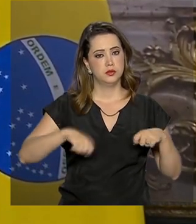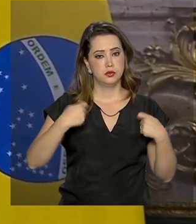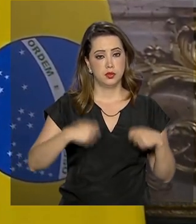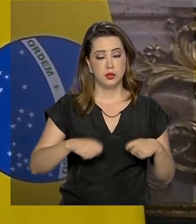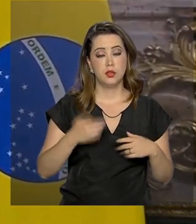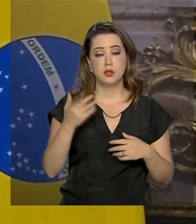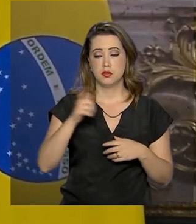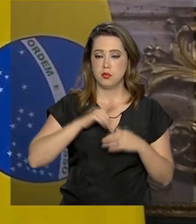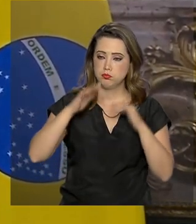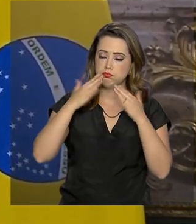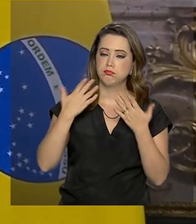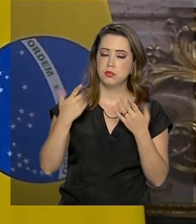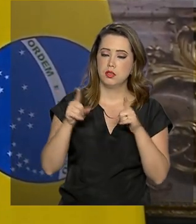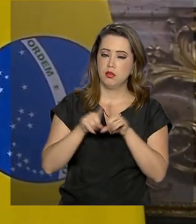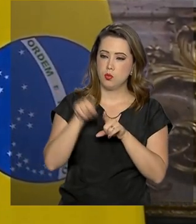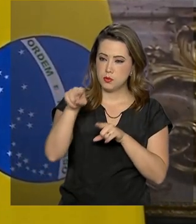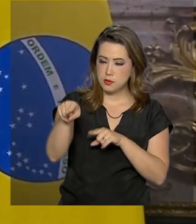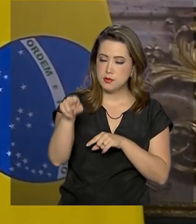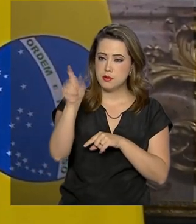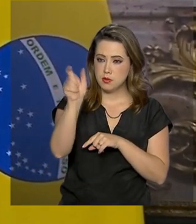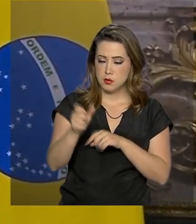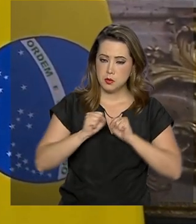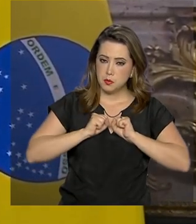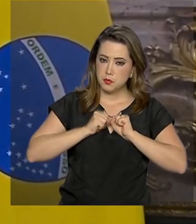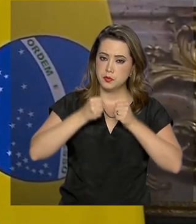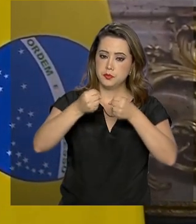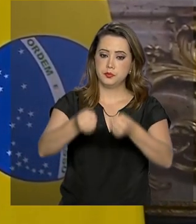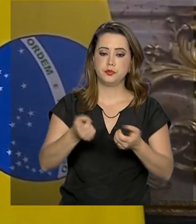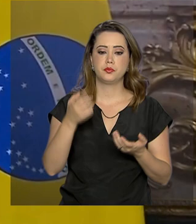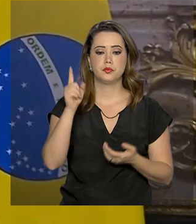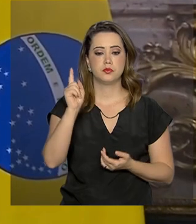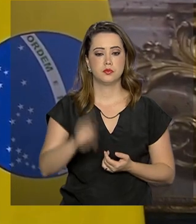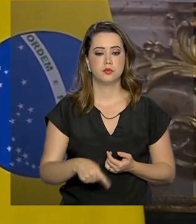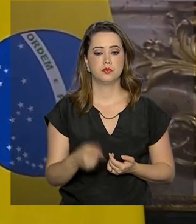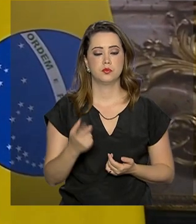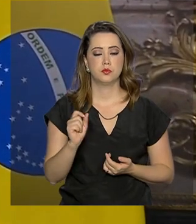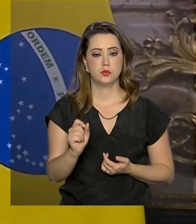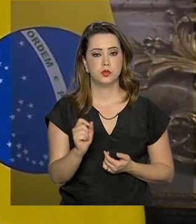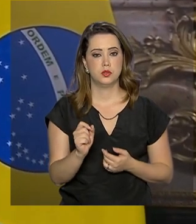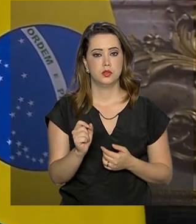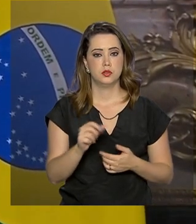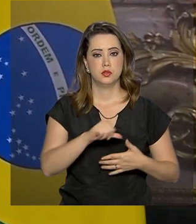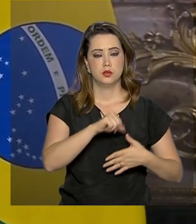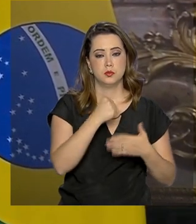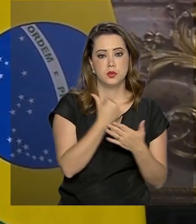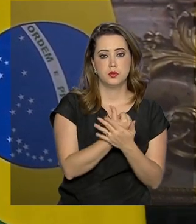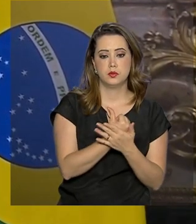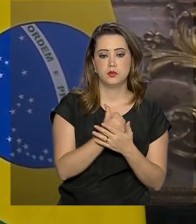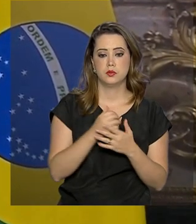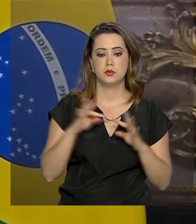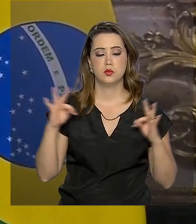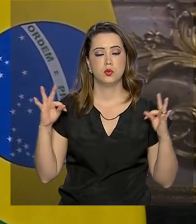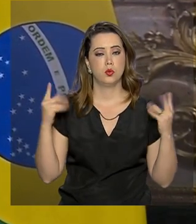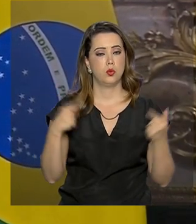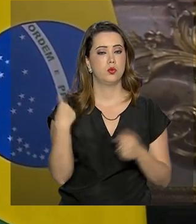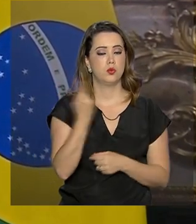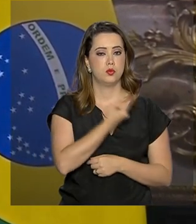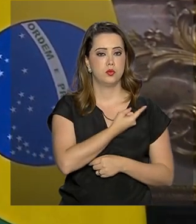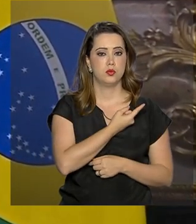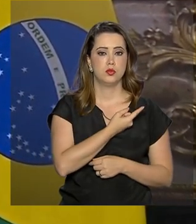empenho a questão do mercosul todos nós